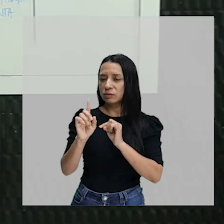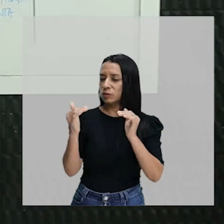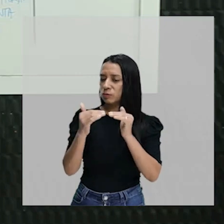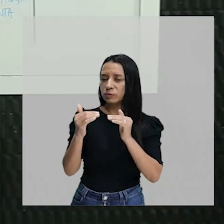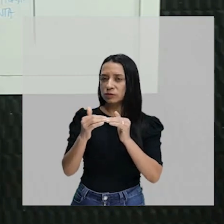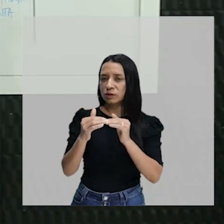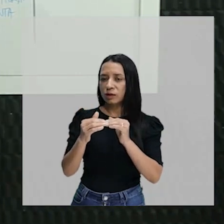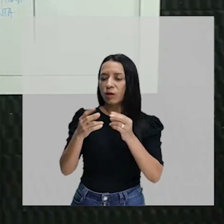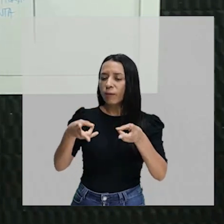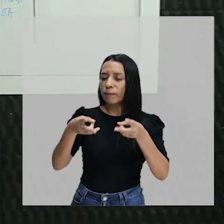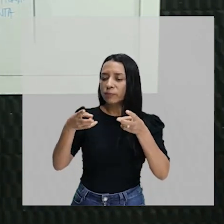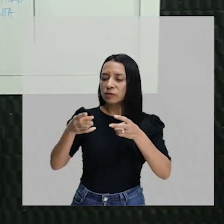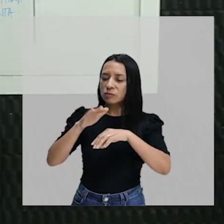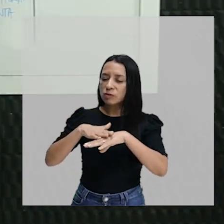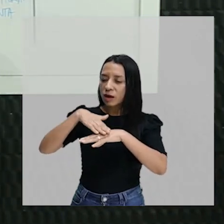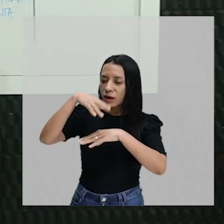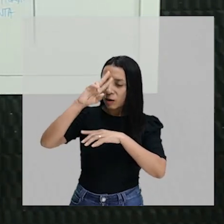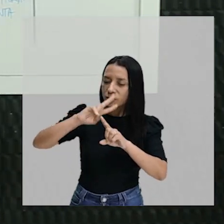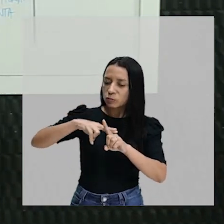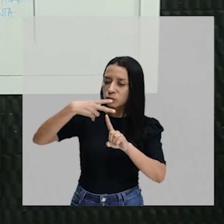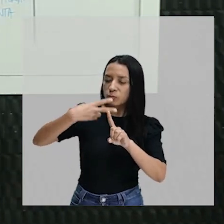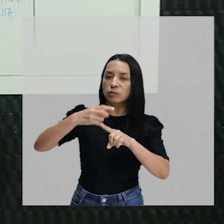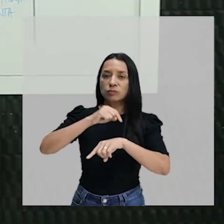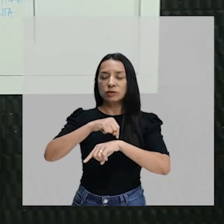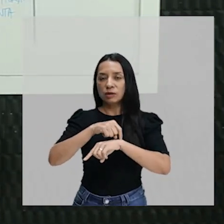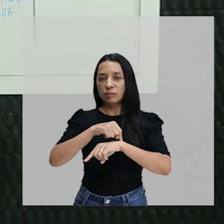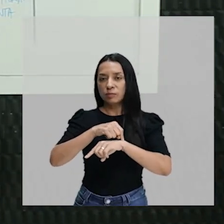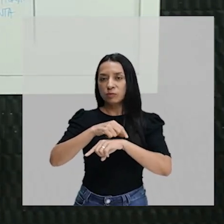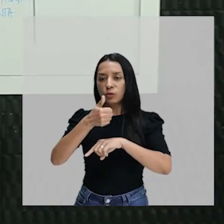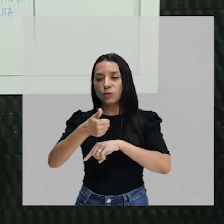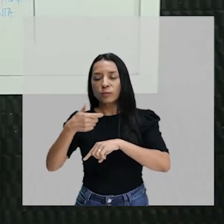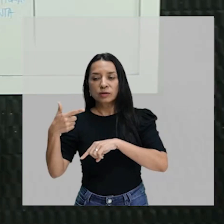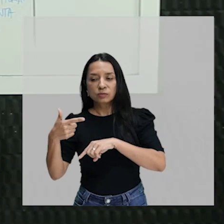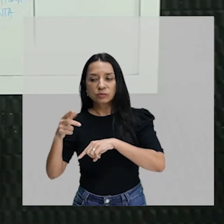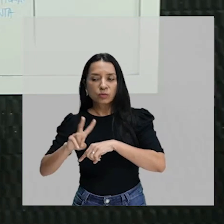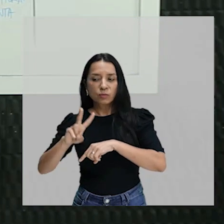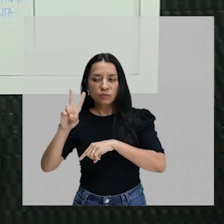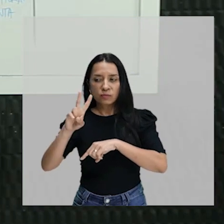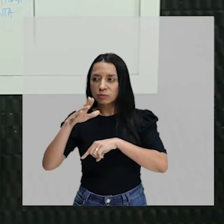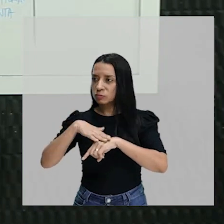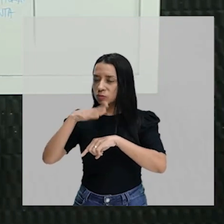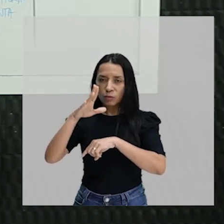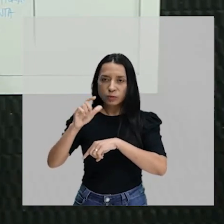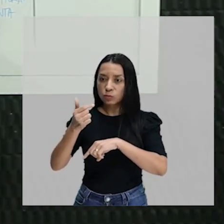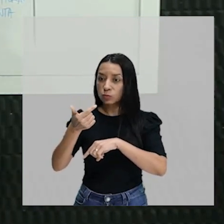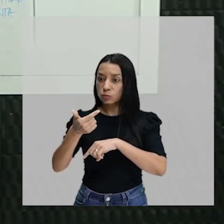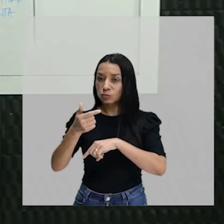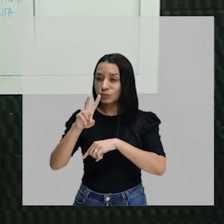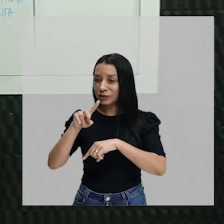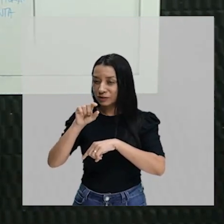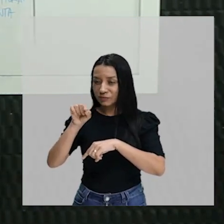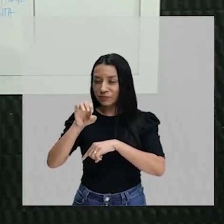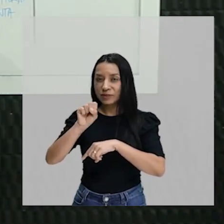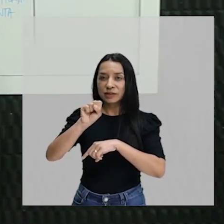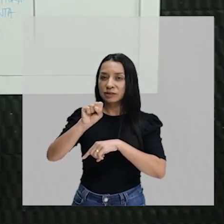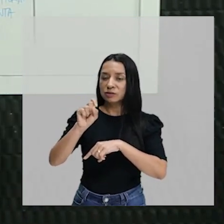aumentei o tempo duas vezes eu dobrei passou de um para dois e o valor Não aumentou duas vezes tá então você pode que às vezes